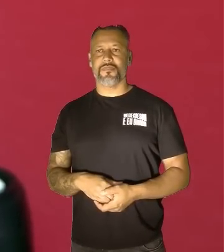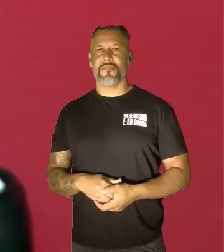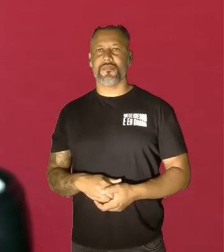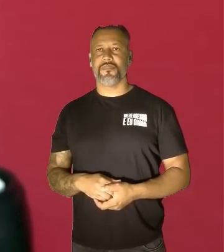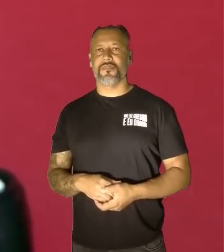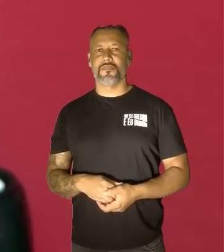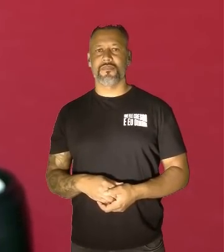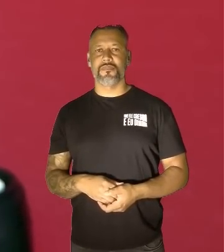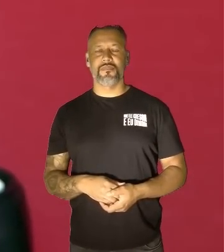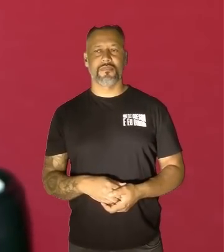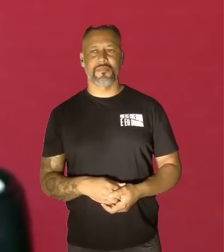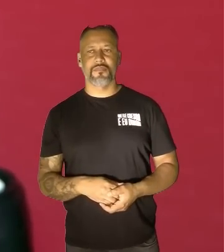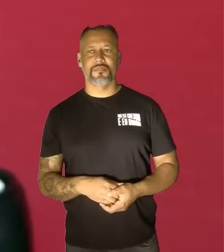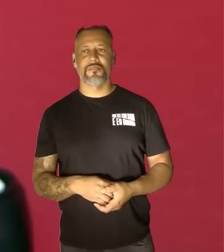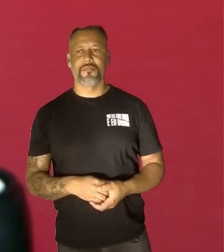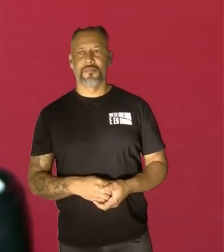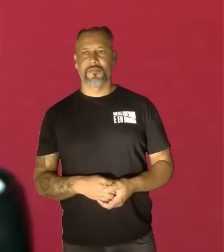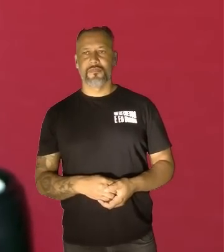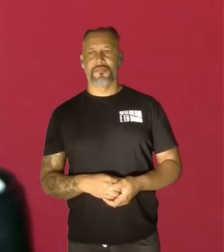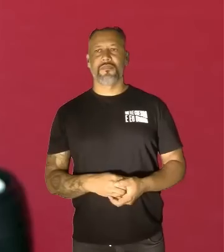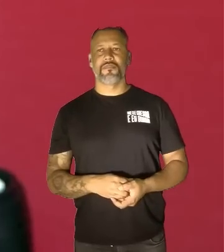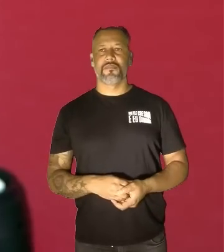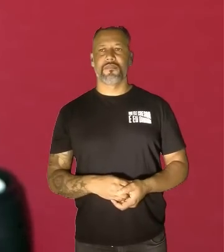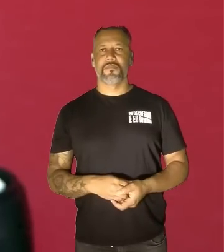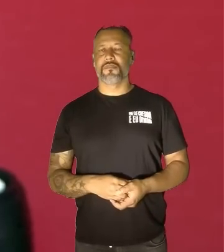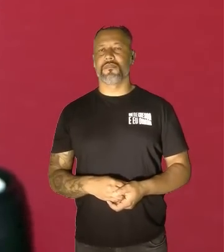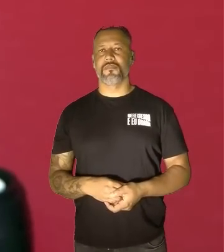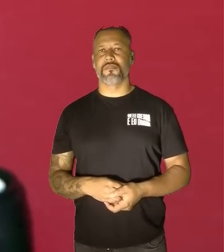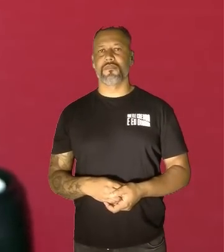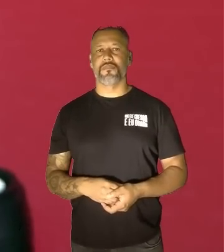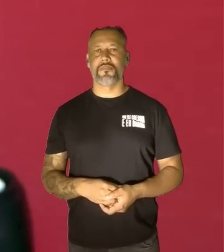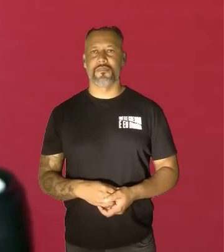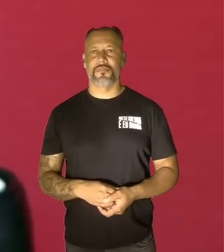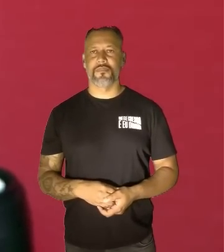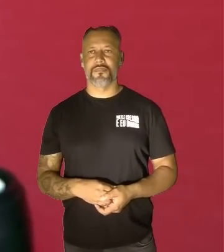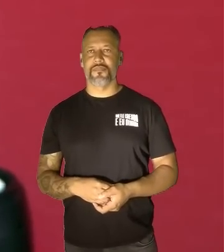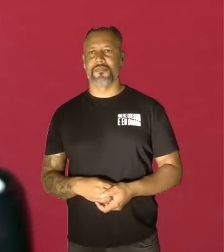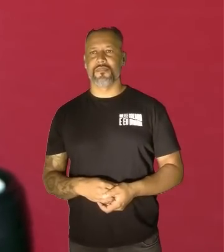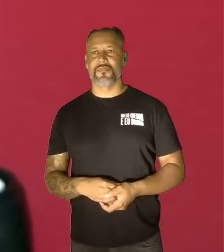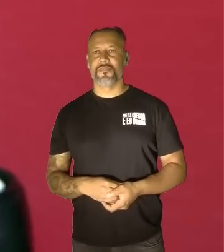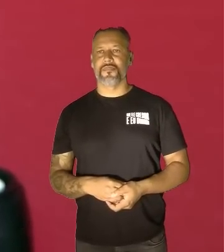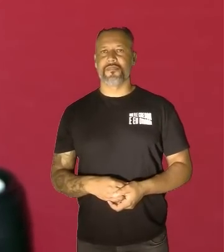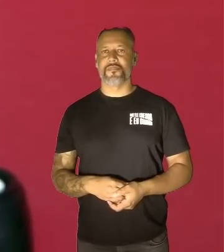Gente saudável expande. Gente saudável